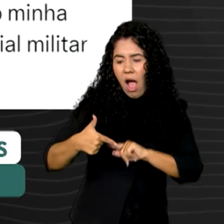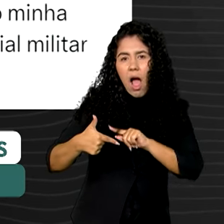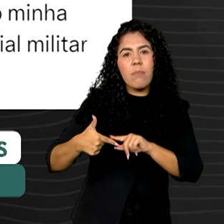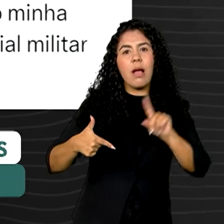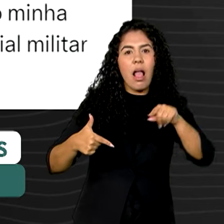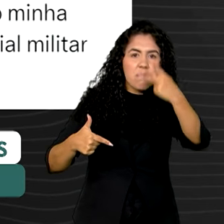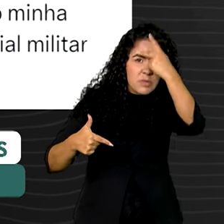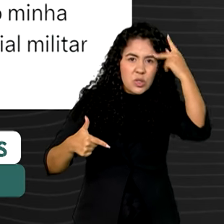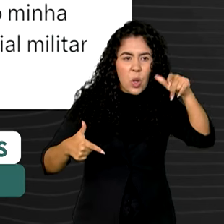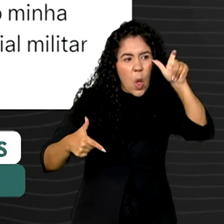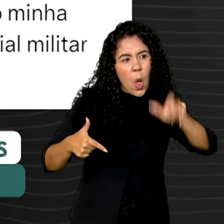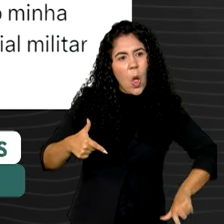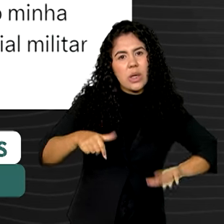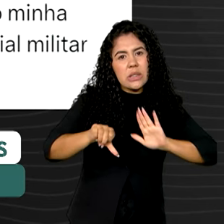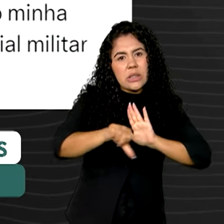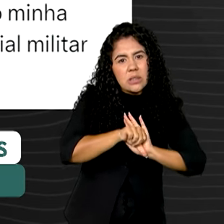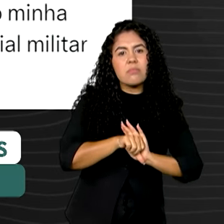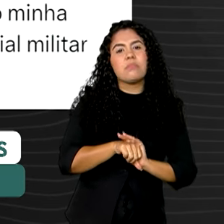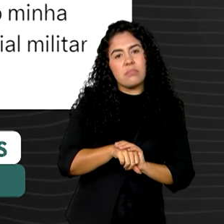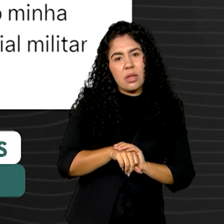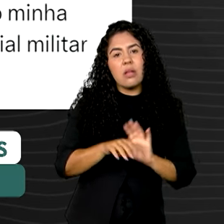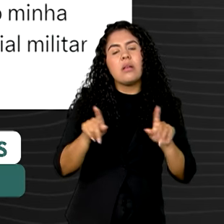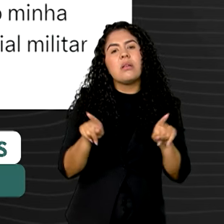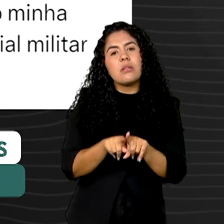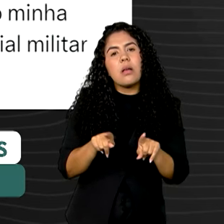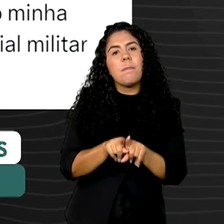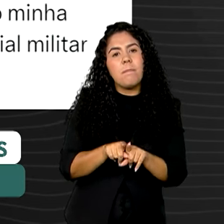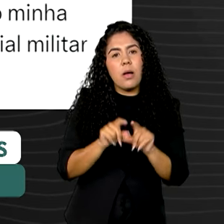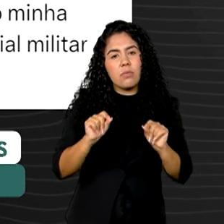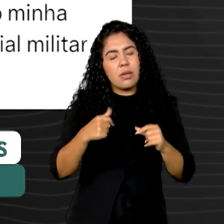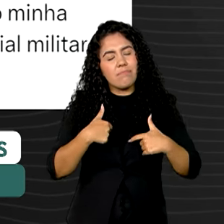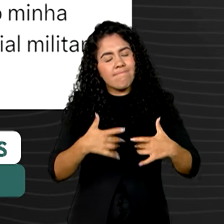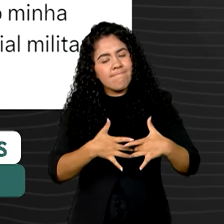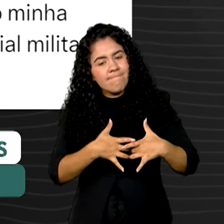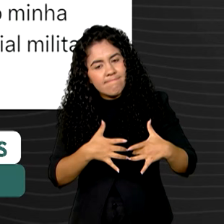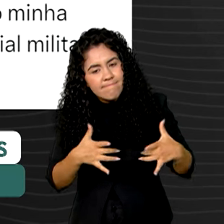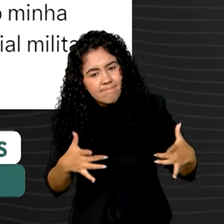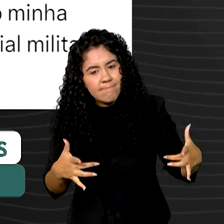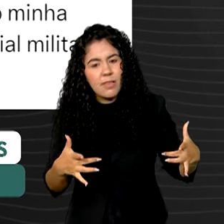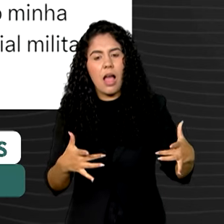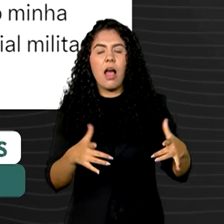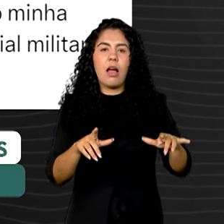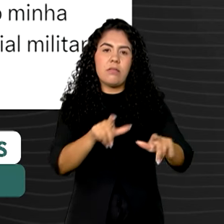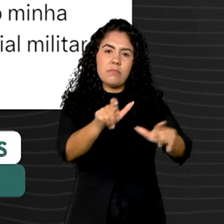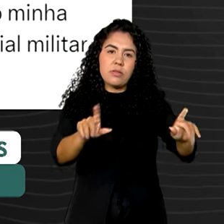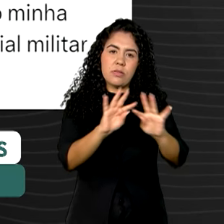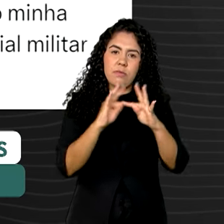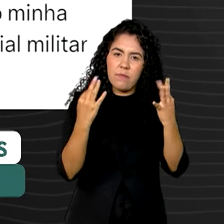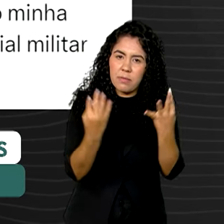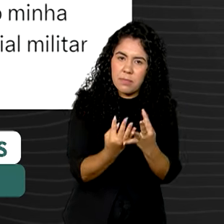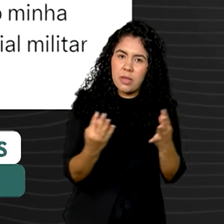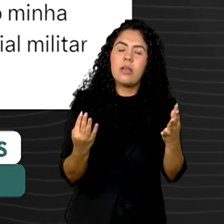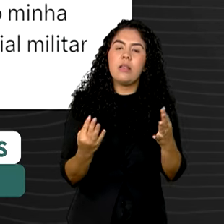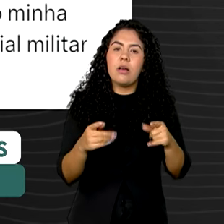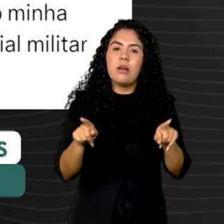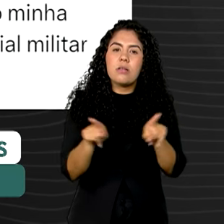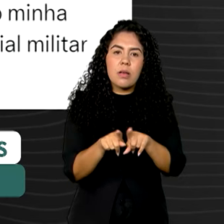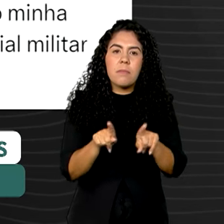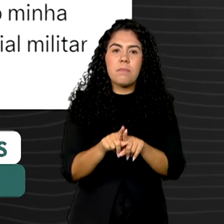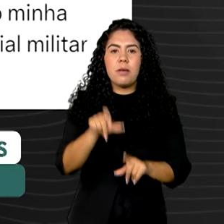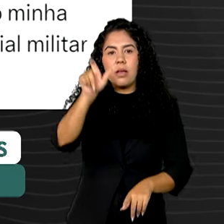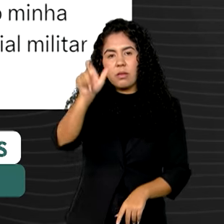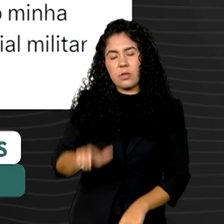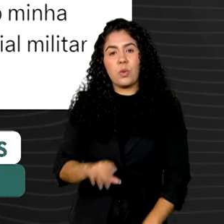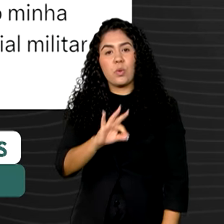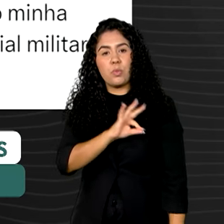nas mãos de criminosos e finalizou dizendo estendo minha solidariedade Aos familiares das vítimas incluindo a do